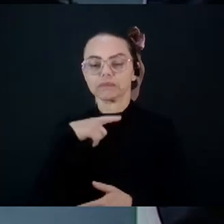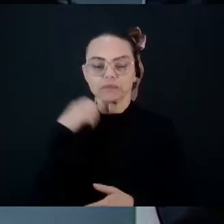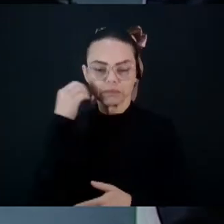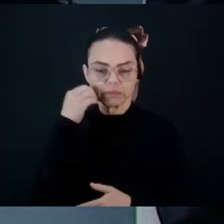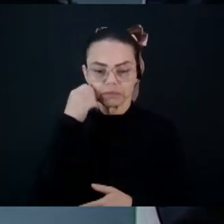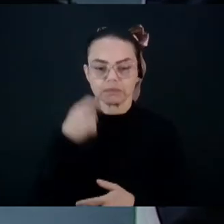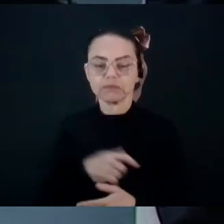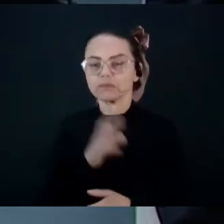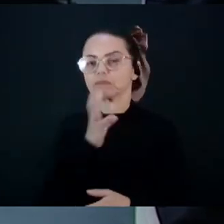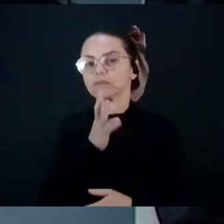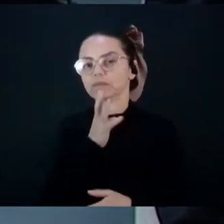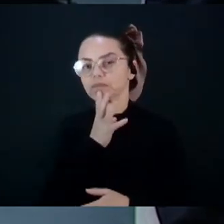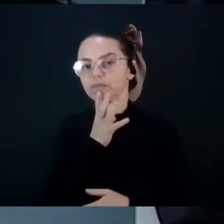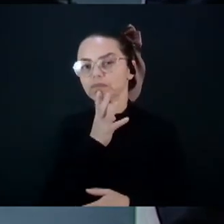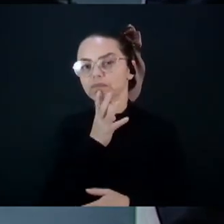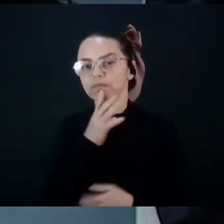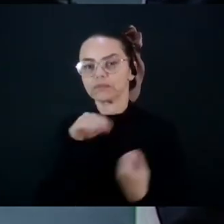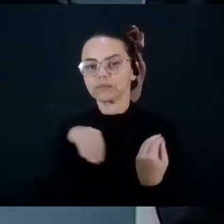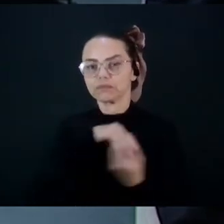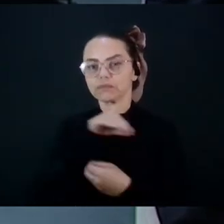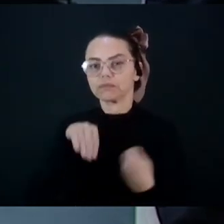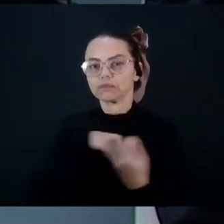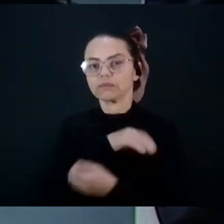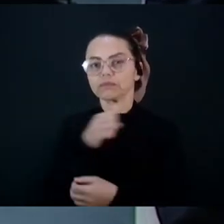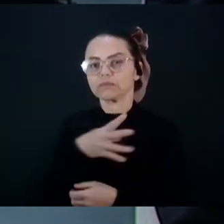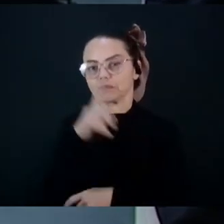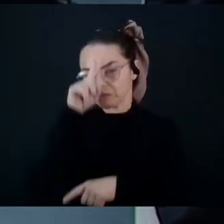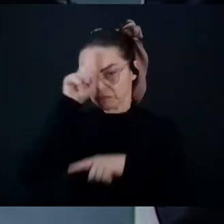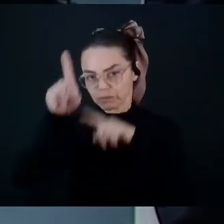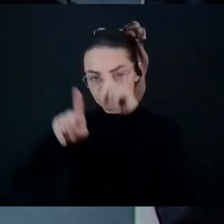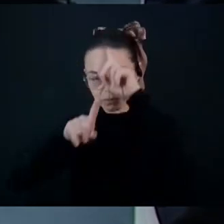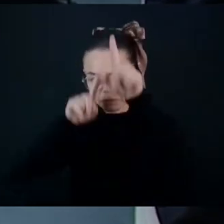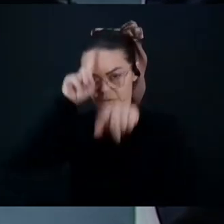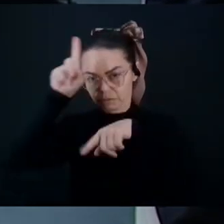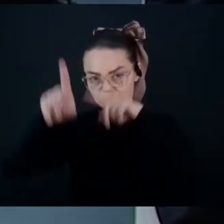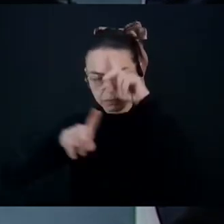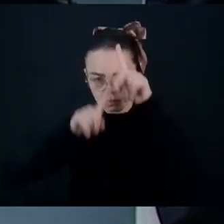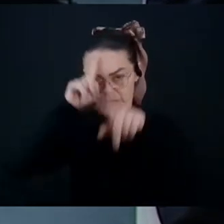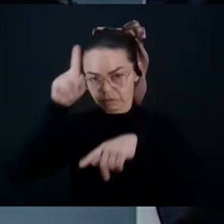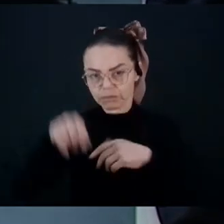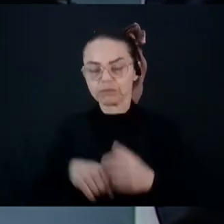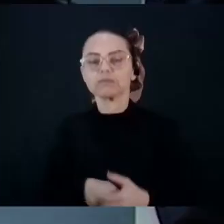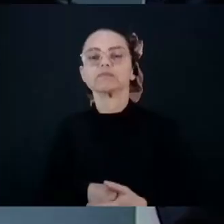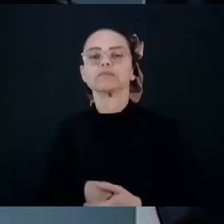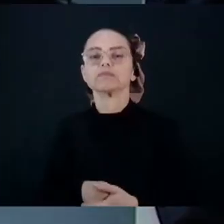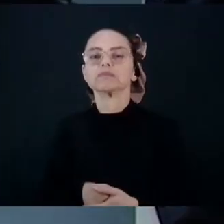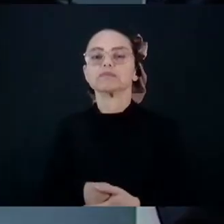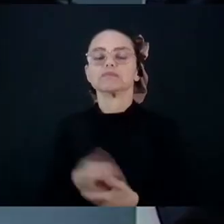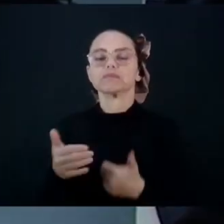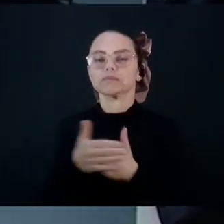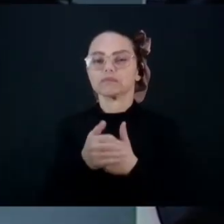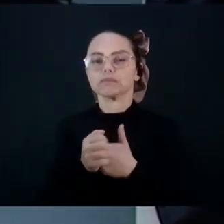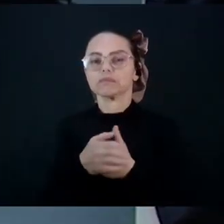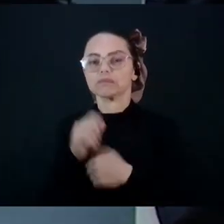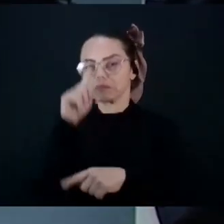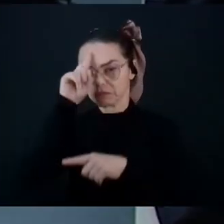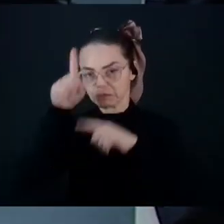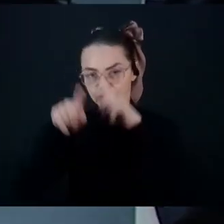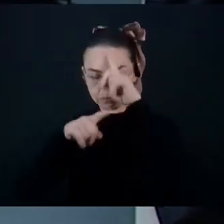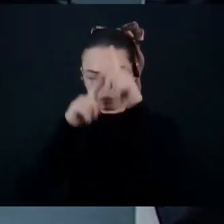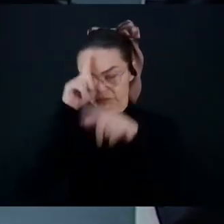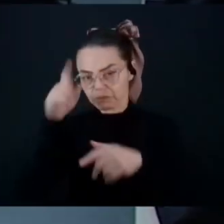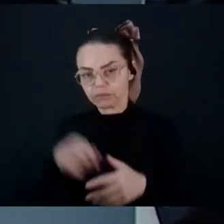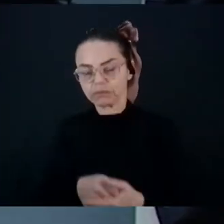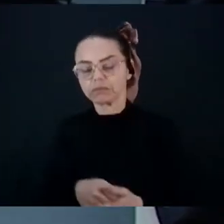conhecimento oxigenado, trazem novas ideias, né, e a casa acolhe essas ideias assim com um carinho